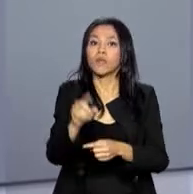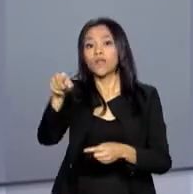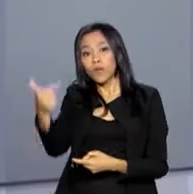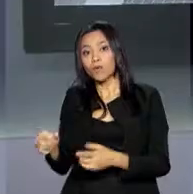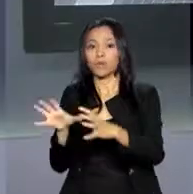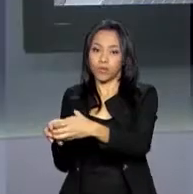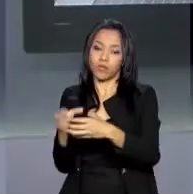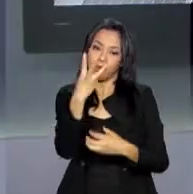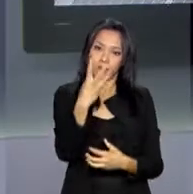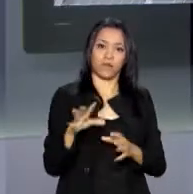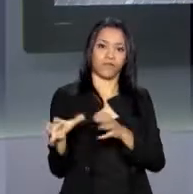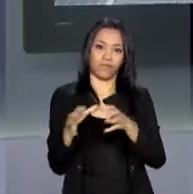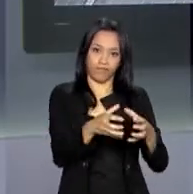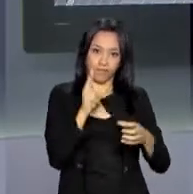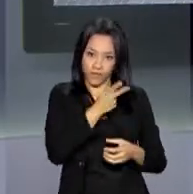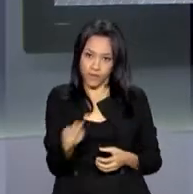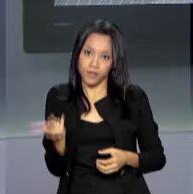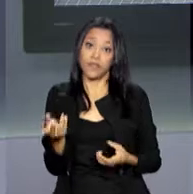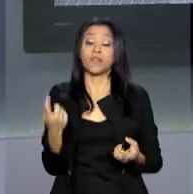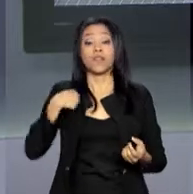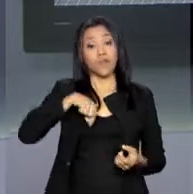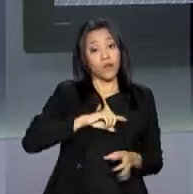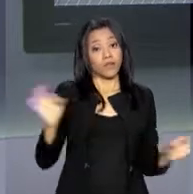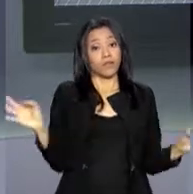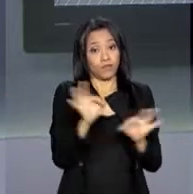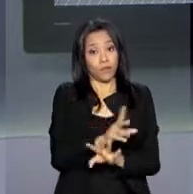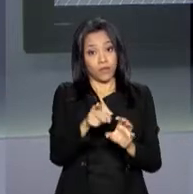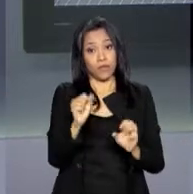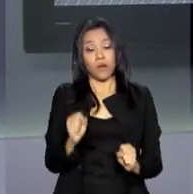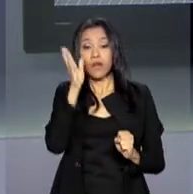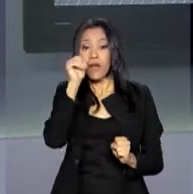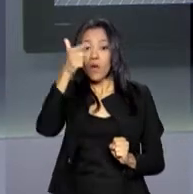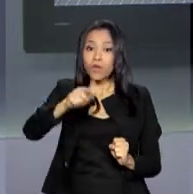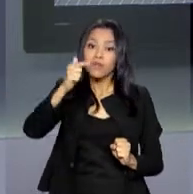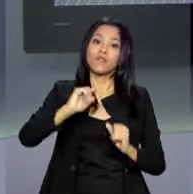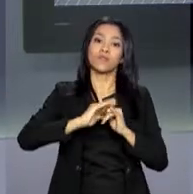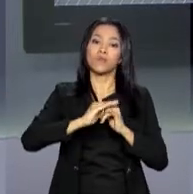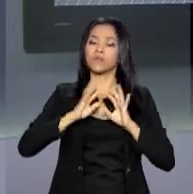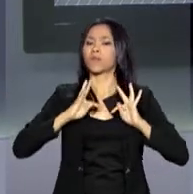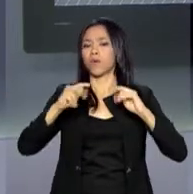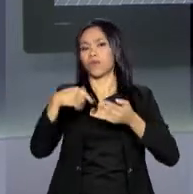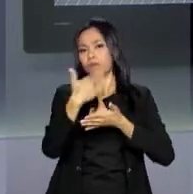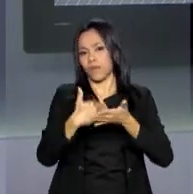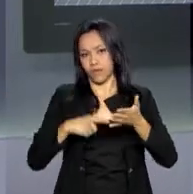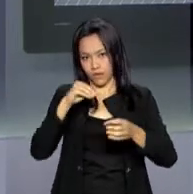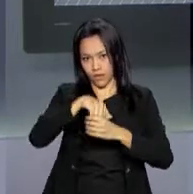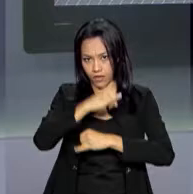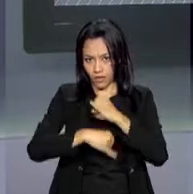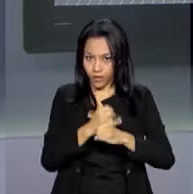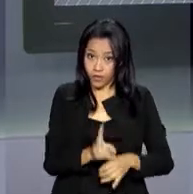meu nós ficamos por aqui você pode ver as reportagens no youtube e toda a nossa programação também está na internet